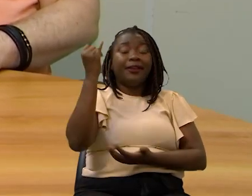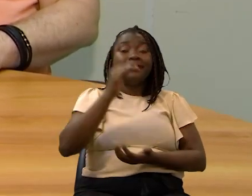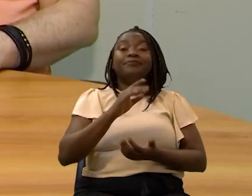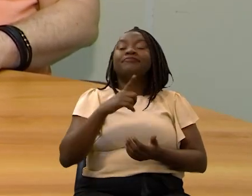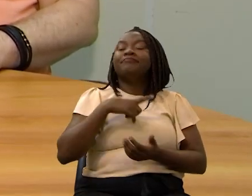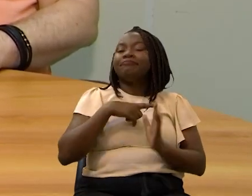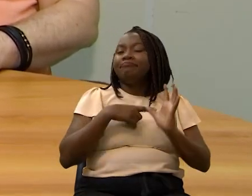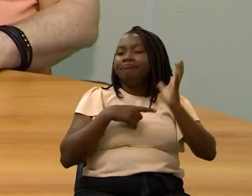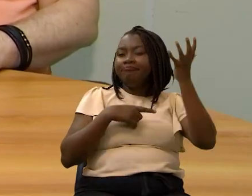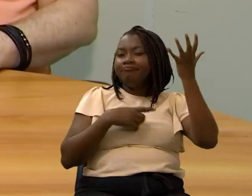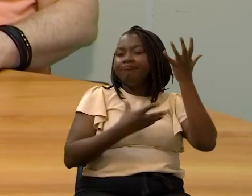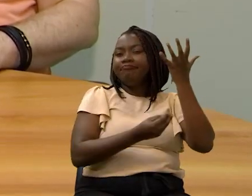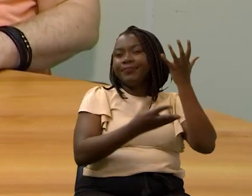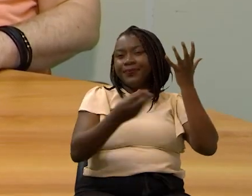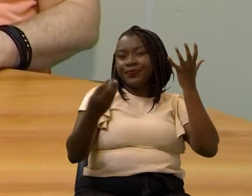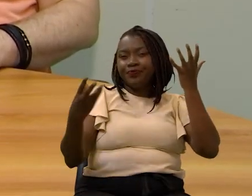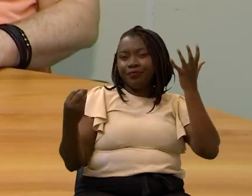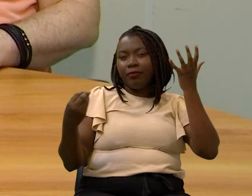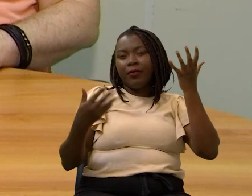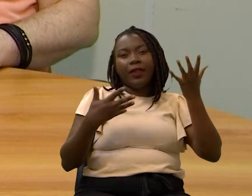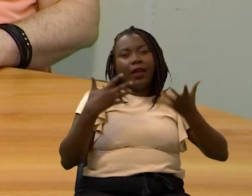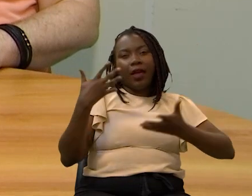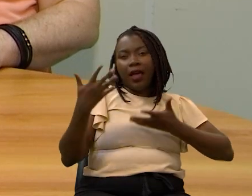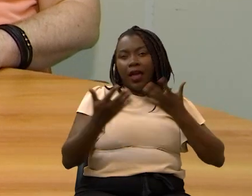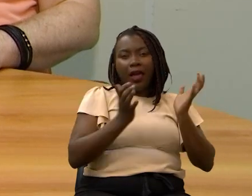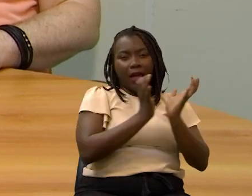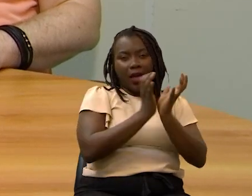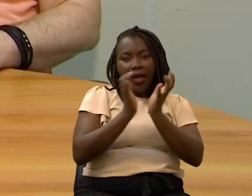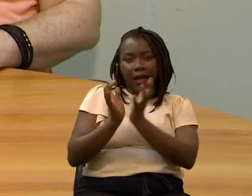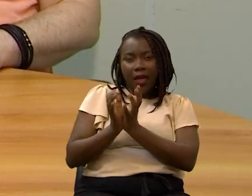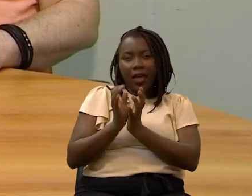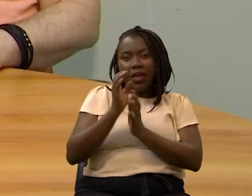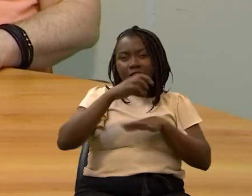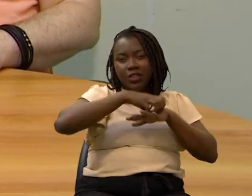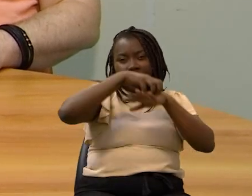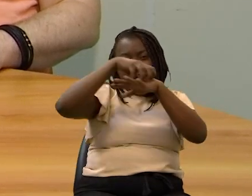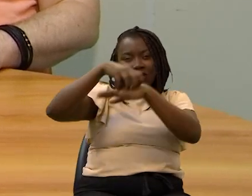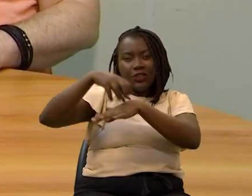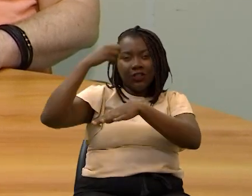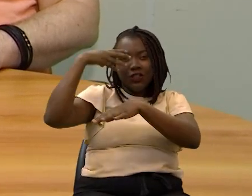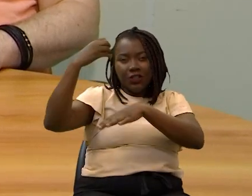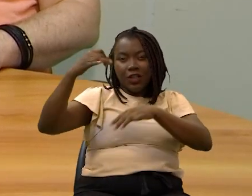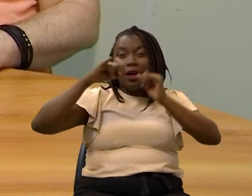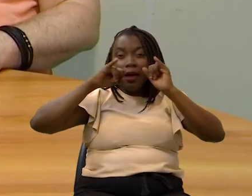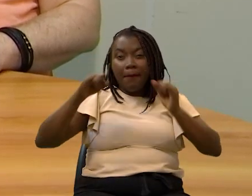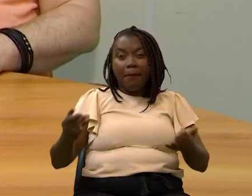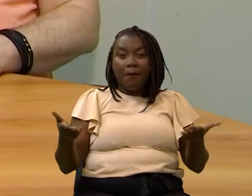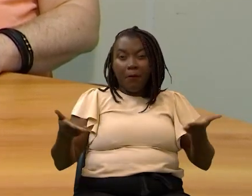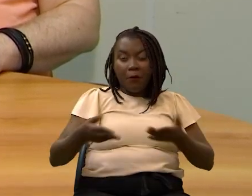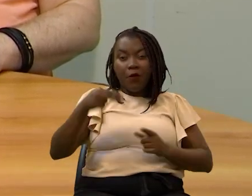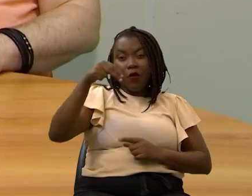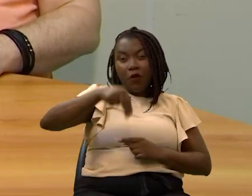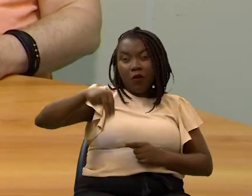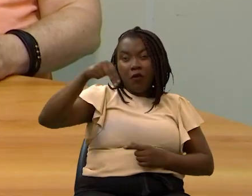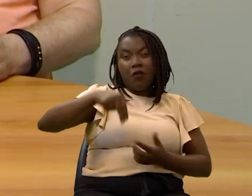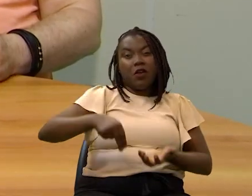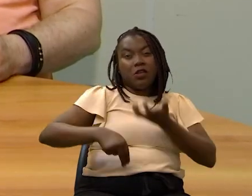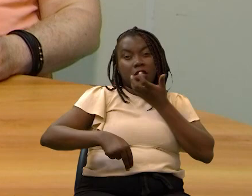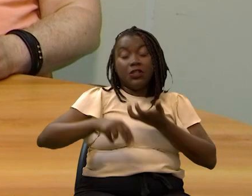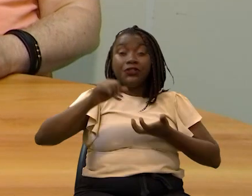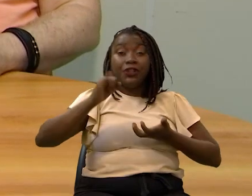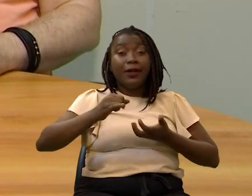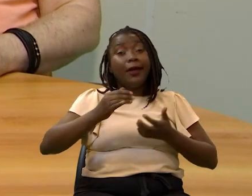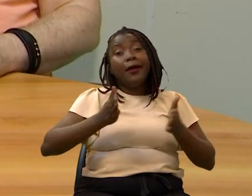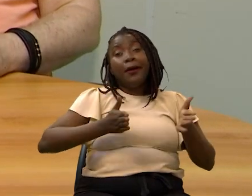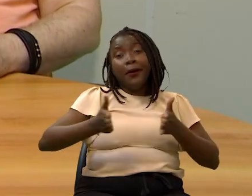feita. Agora, professor, tem uma situação também que muitas companhias de viagem aproveitam essa época do ano, novembro,